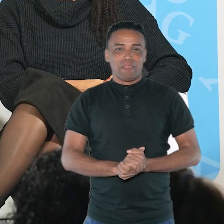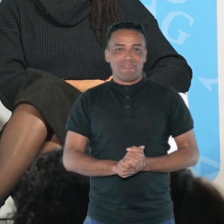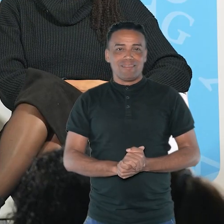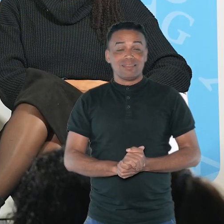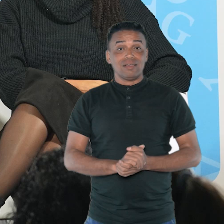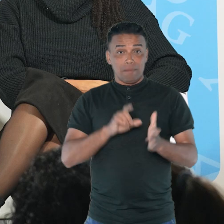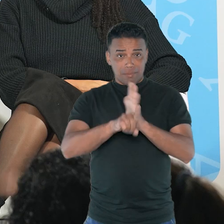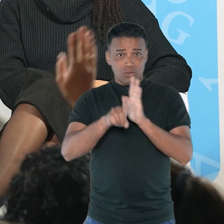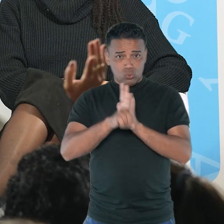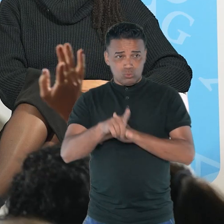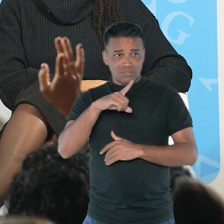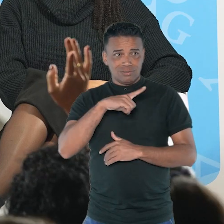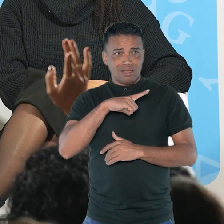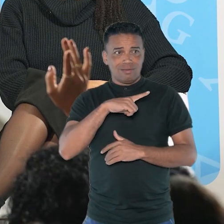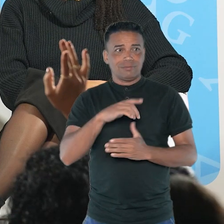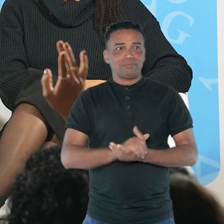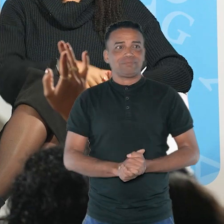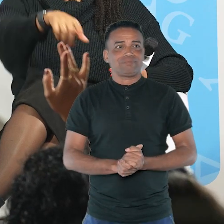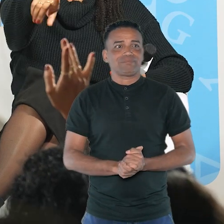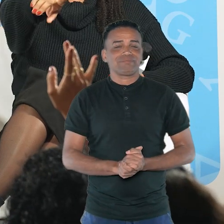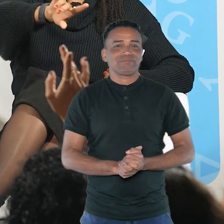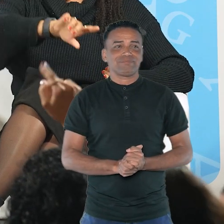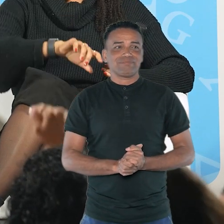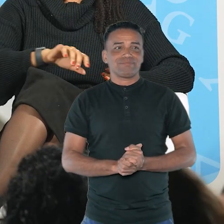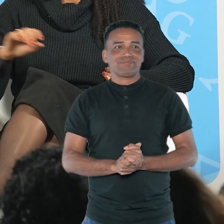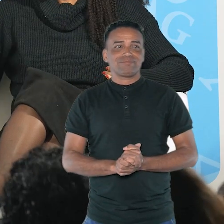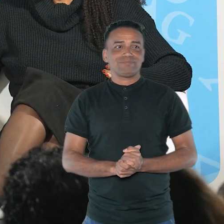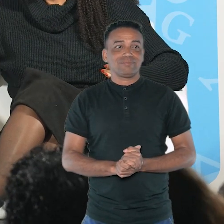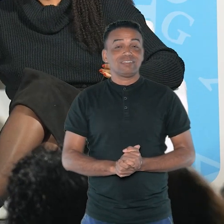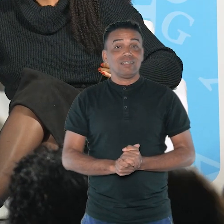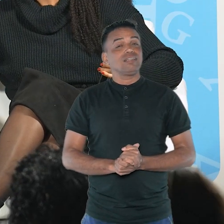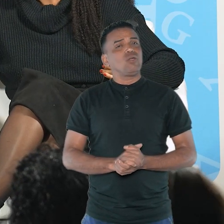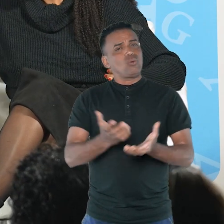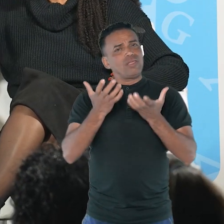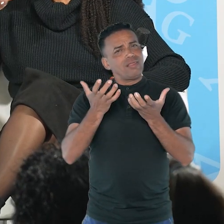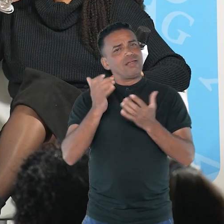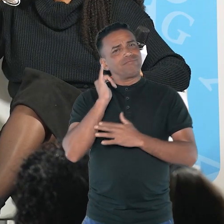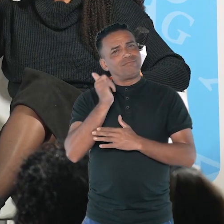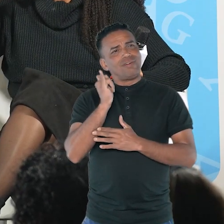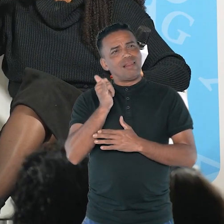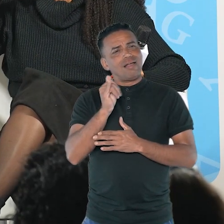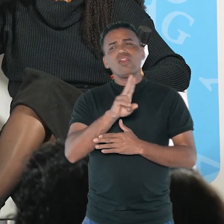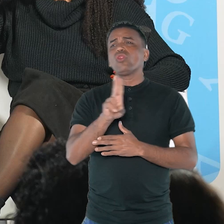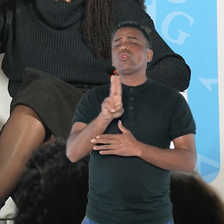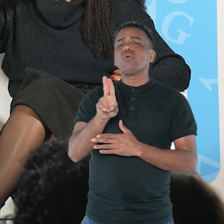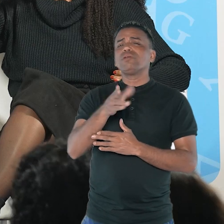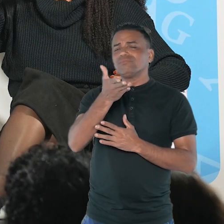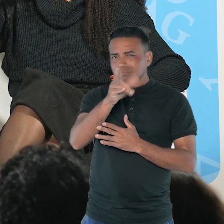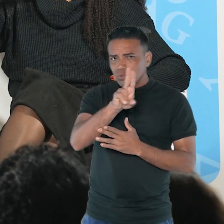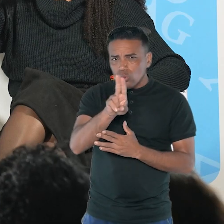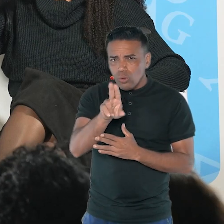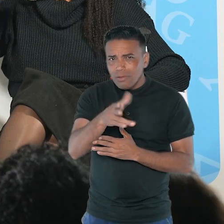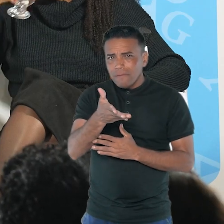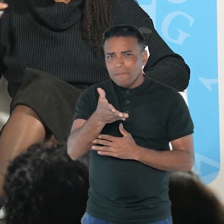Pessoal, mais perguntas? Tem mais por aqui? Tem por aqui. Ah, joia. Enquanto você chega, eu só queria pontuar para... Qual é que é seu nome?